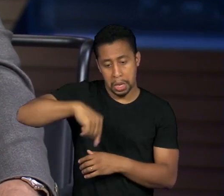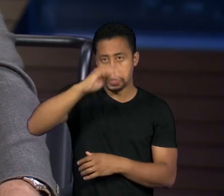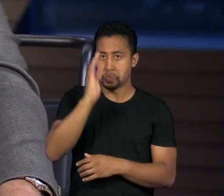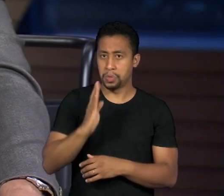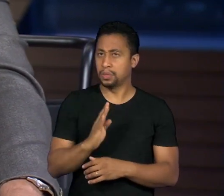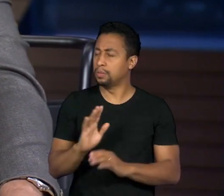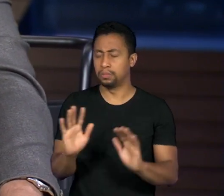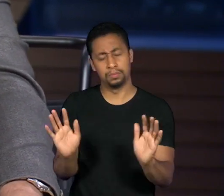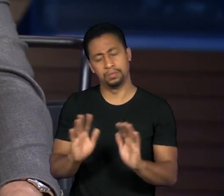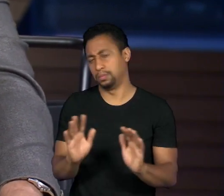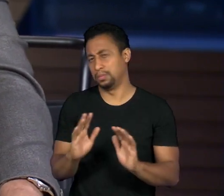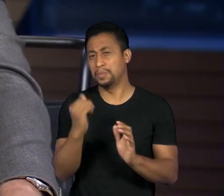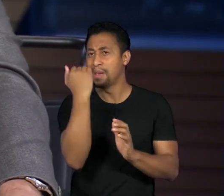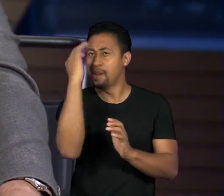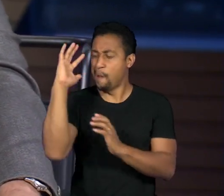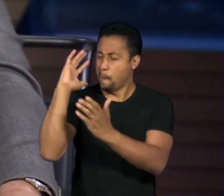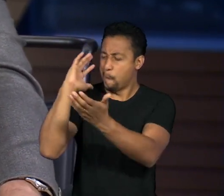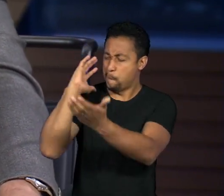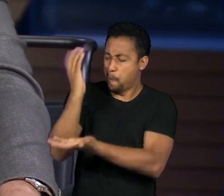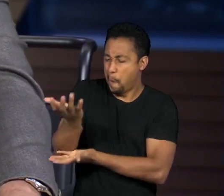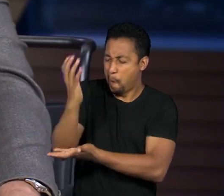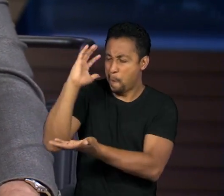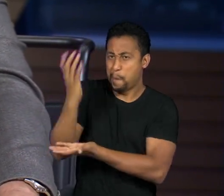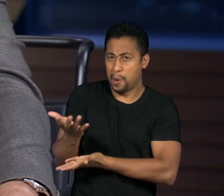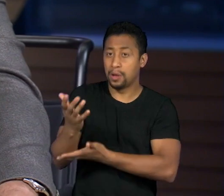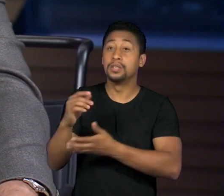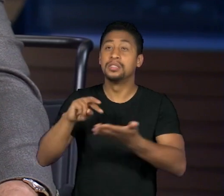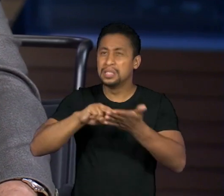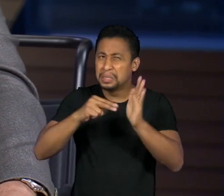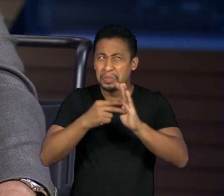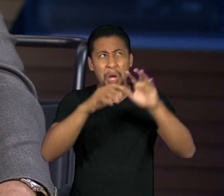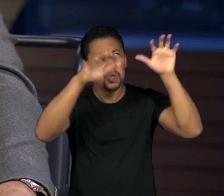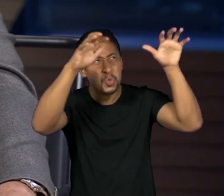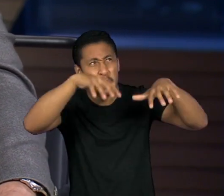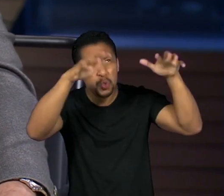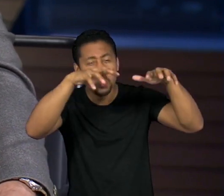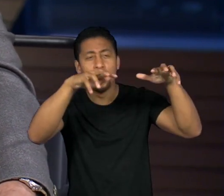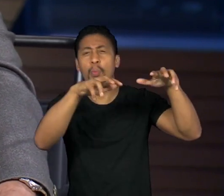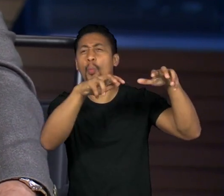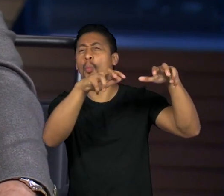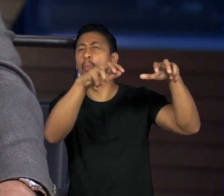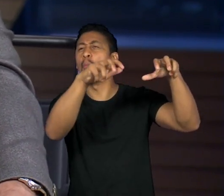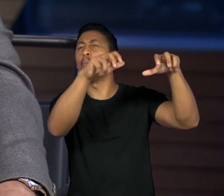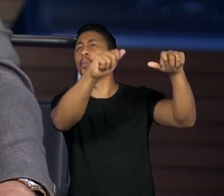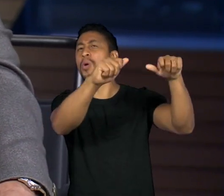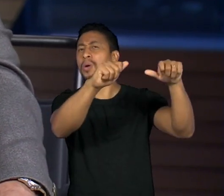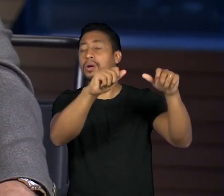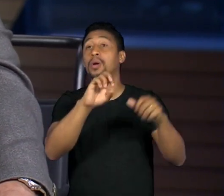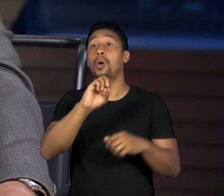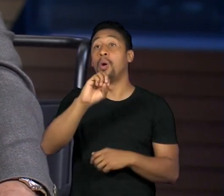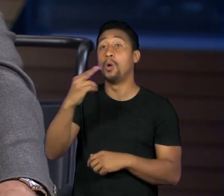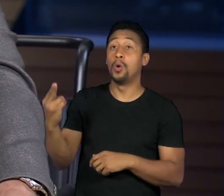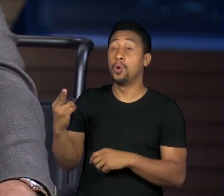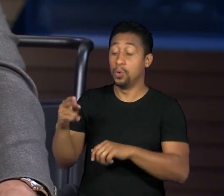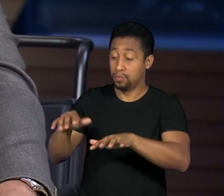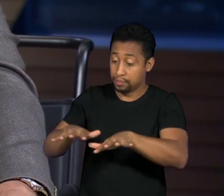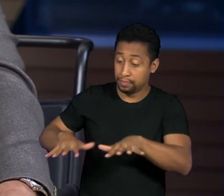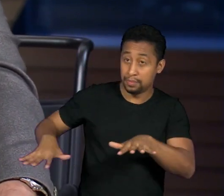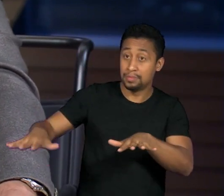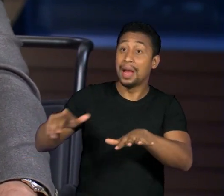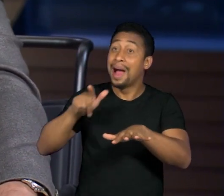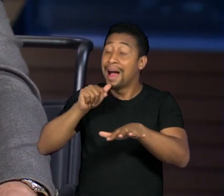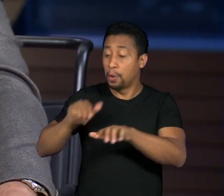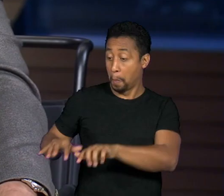a diminuição de chuvas e, portanto, a diminuição de recarga dos aquíferos superficiais e subterrâneos na região